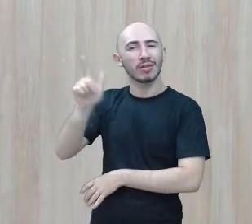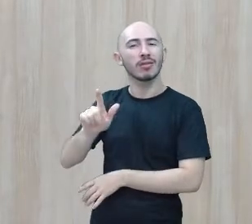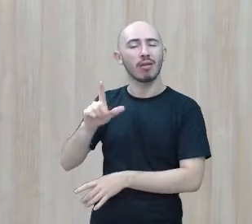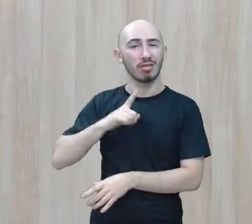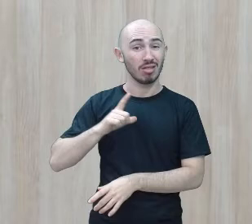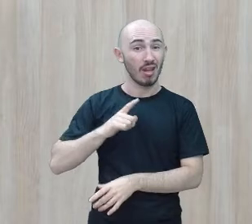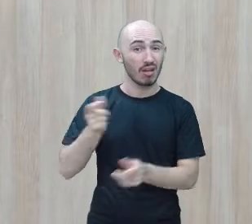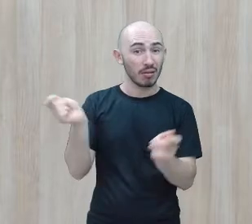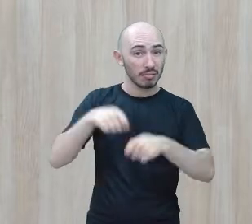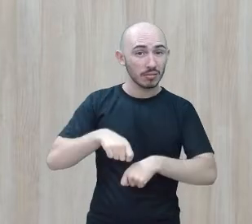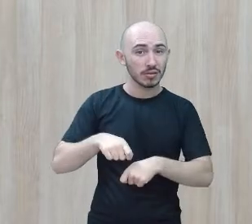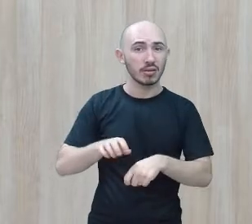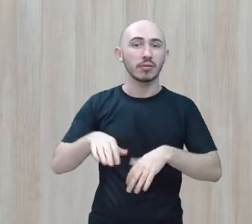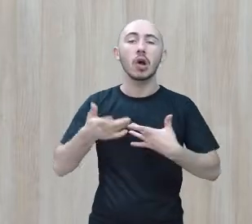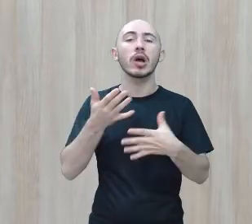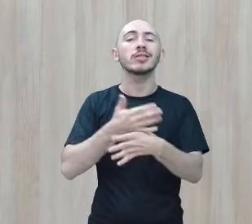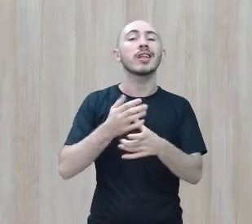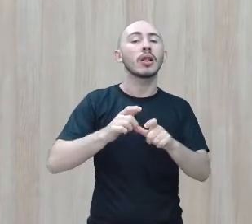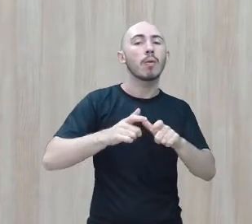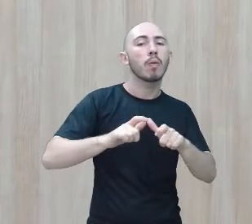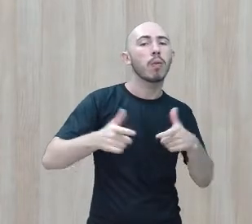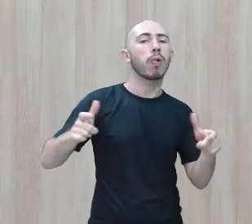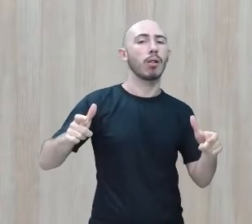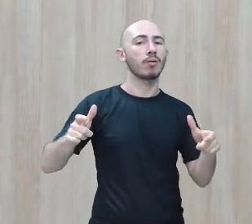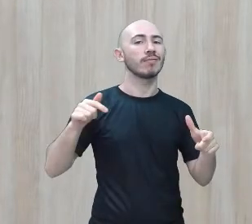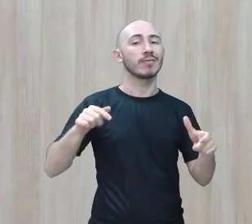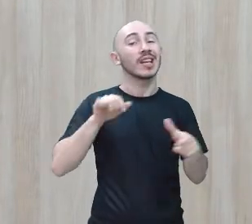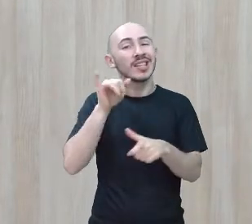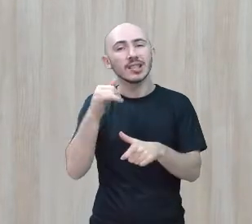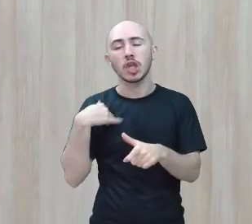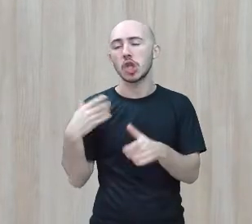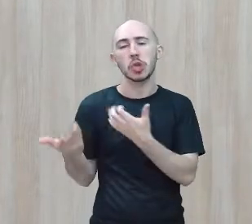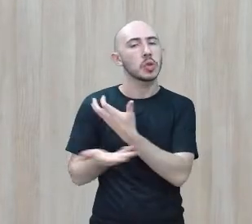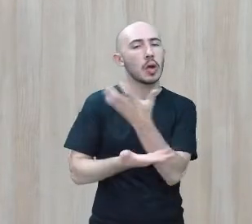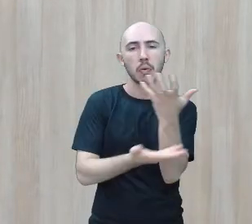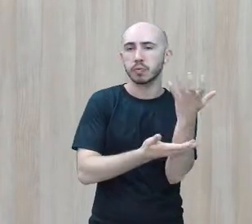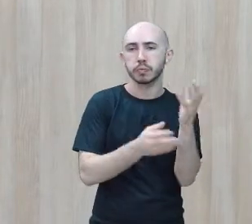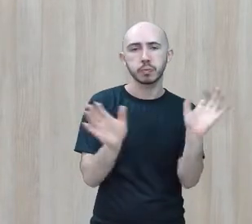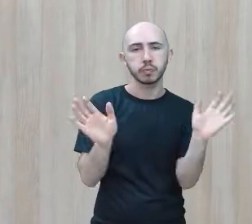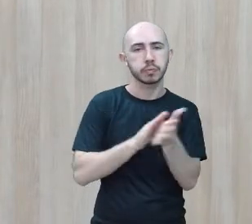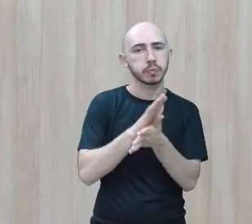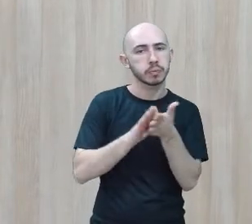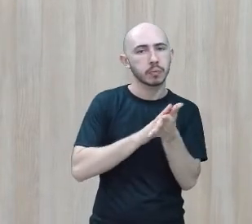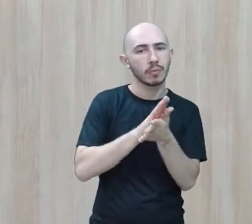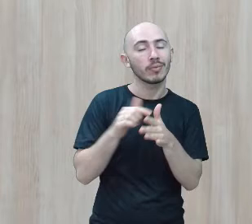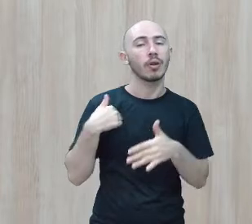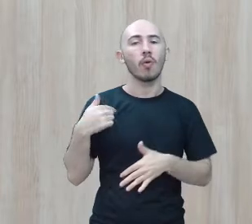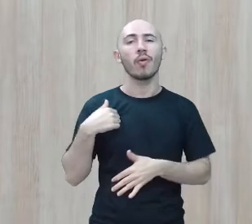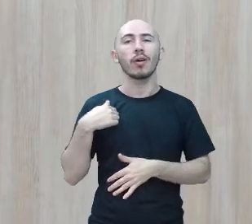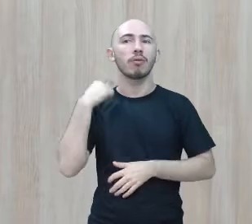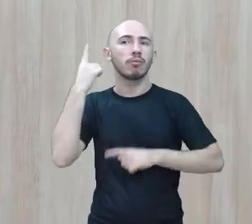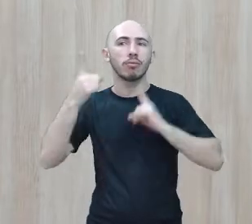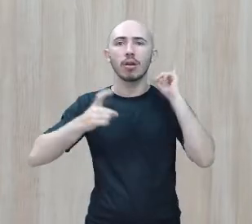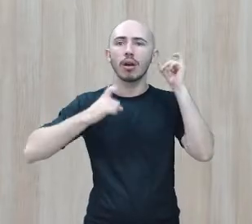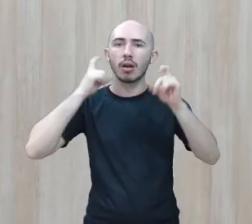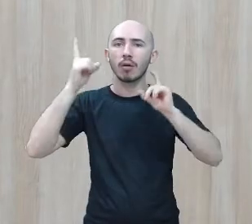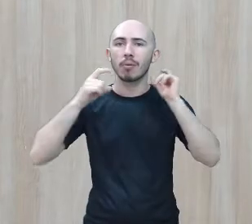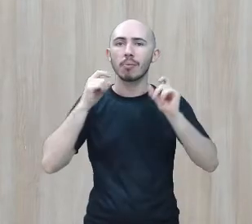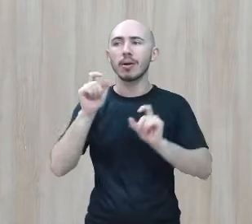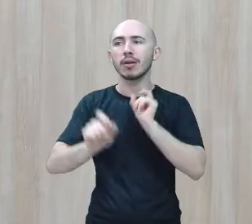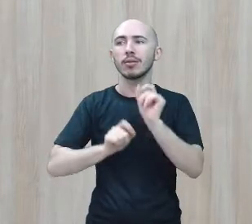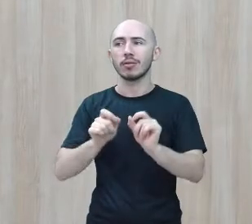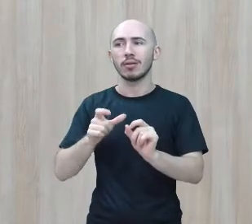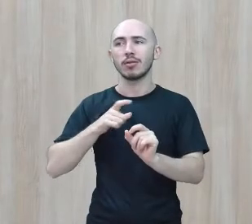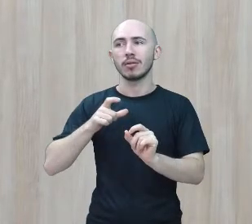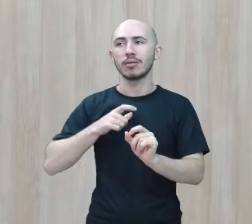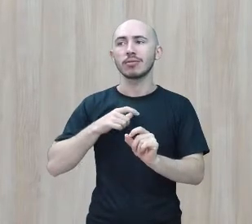Que crescimento a cidade poderia ter sem devastar? Eu, às vezes, fico preocupado. Uma área ali na parte